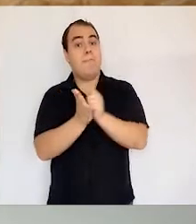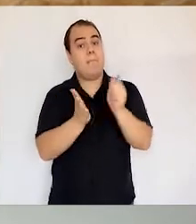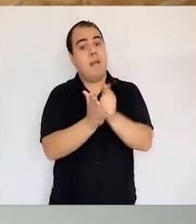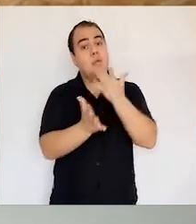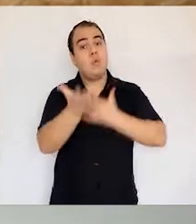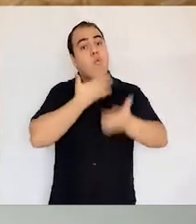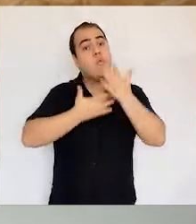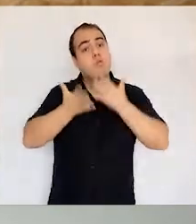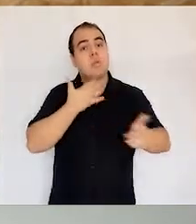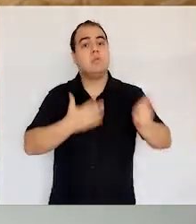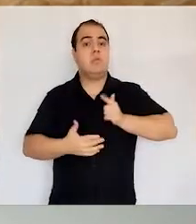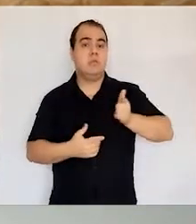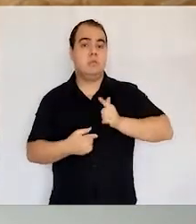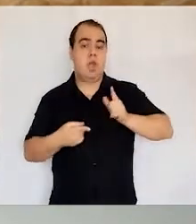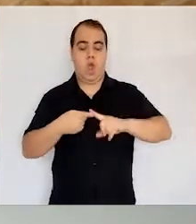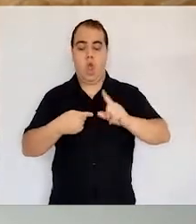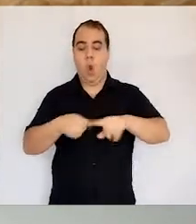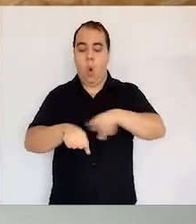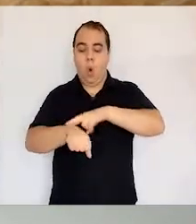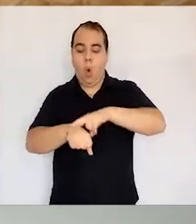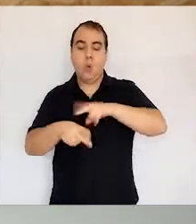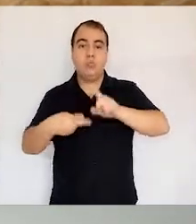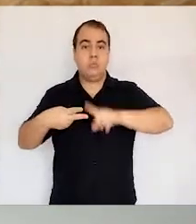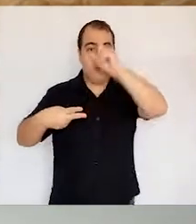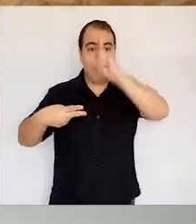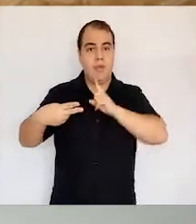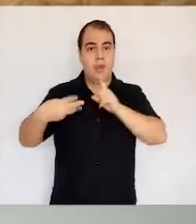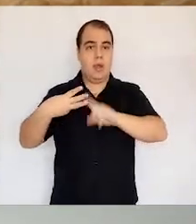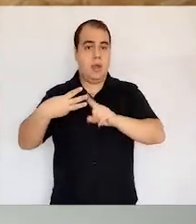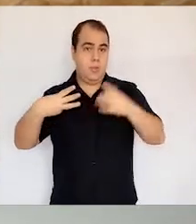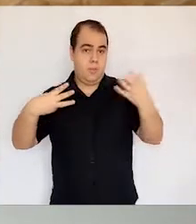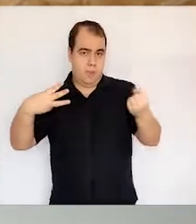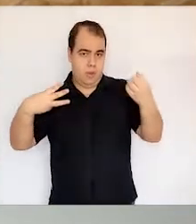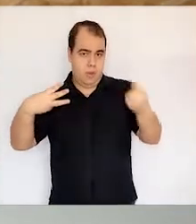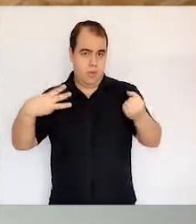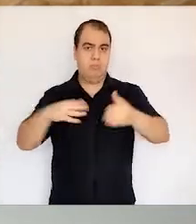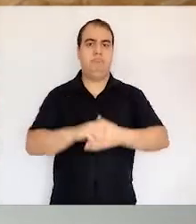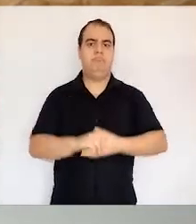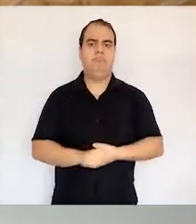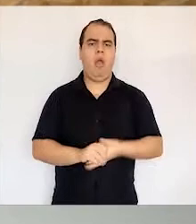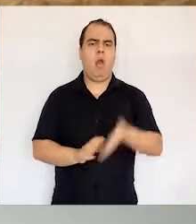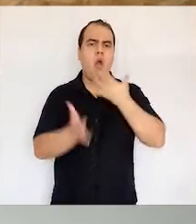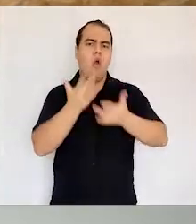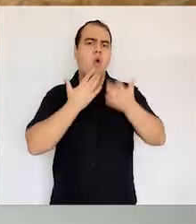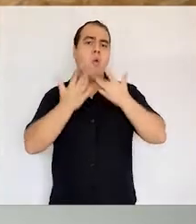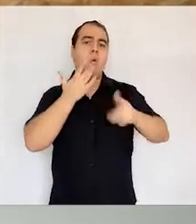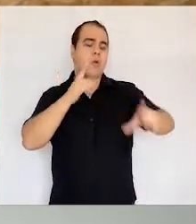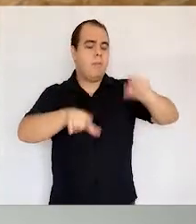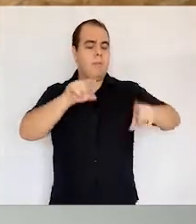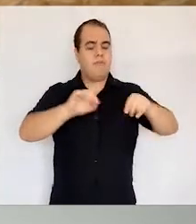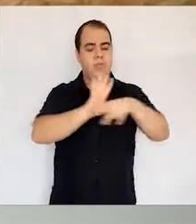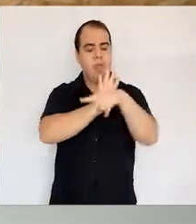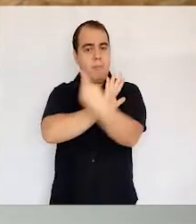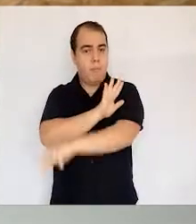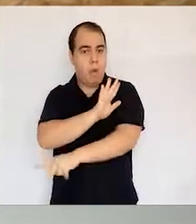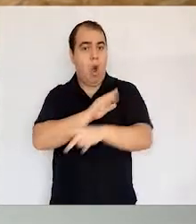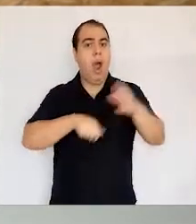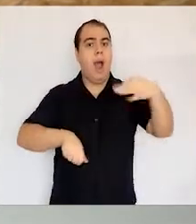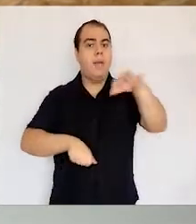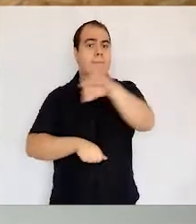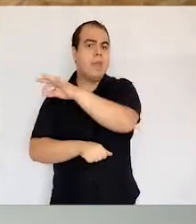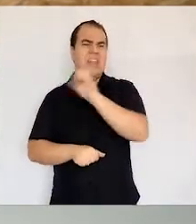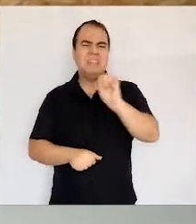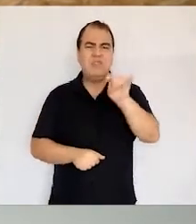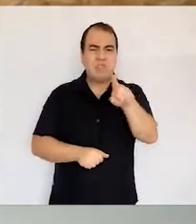com eles. A gente tem aqui o roxo, o amarelo e também temos o branco. Essas são as cores preferidas das abelhas. Se você não tiver